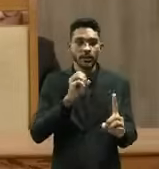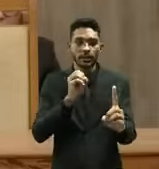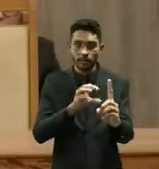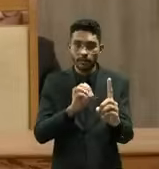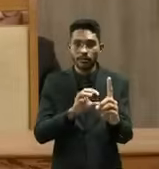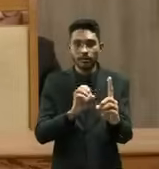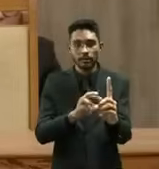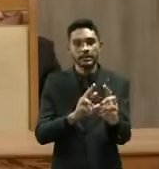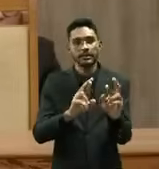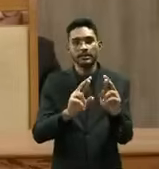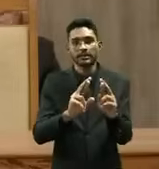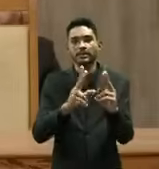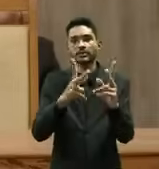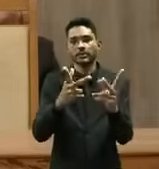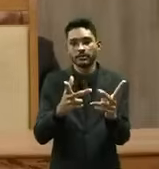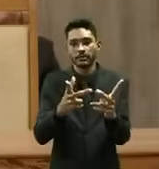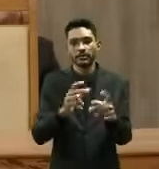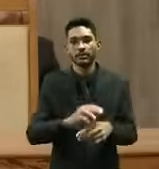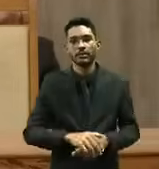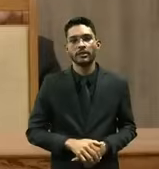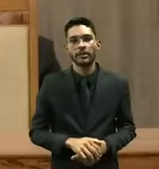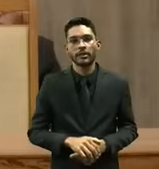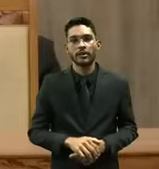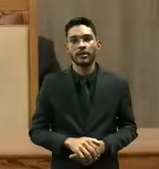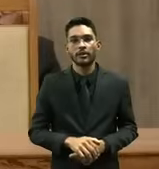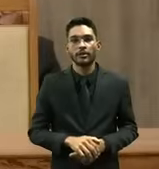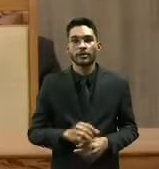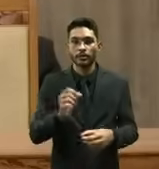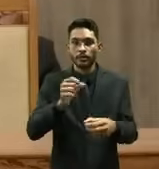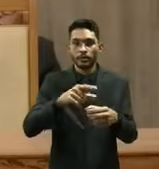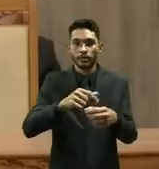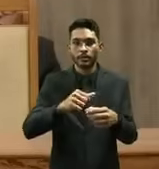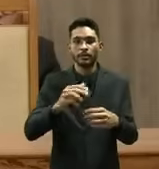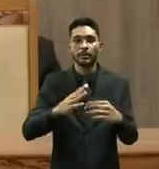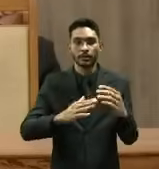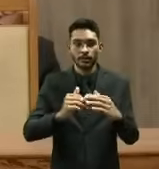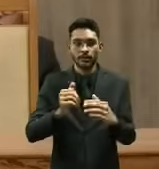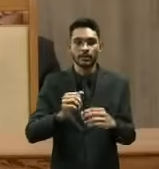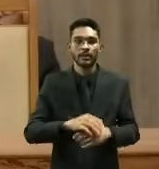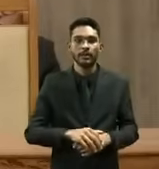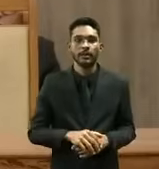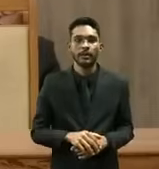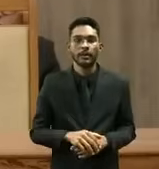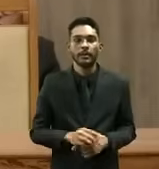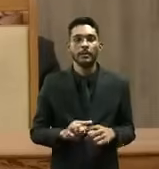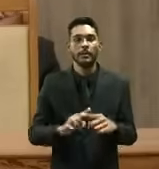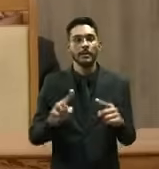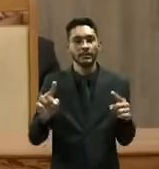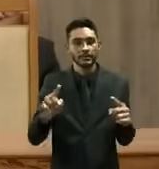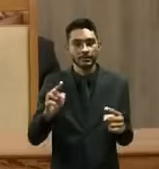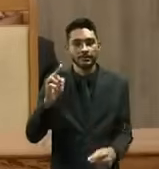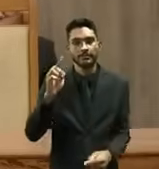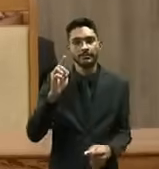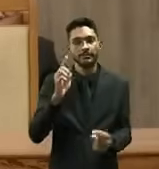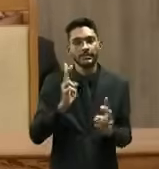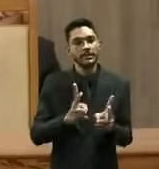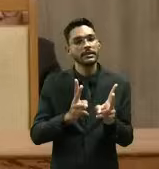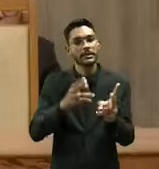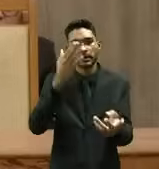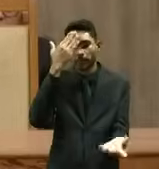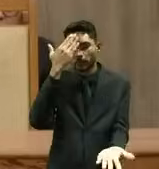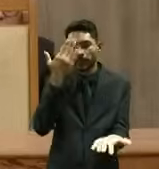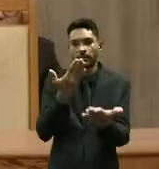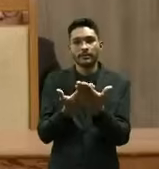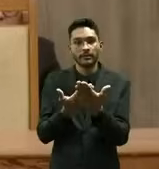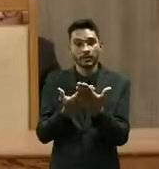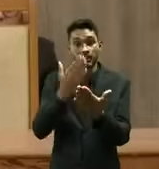predestinação na questão da eleição mas crê no mesmo Cristo Que Nós cremos e acredita no céu que